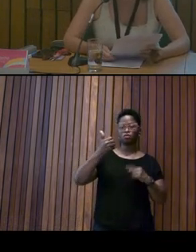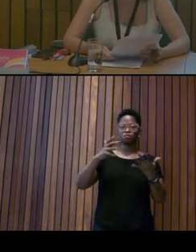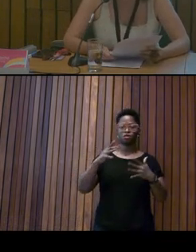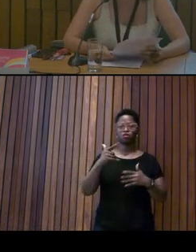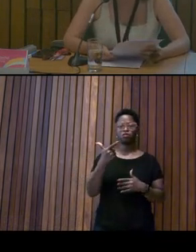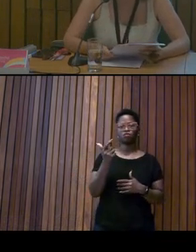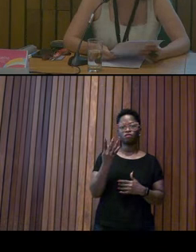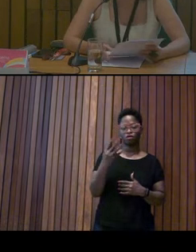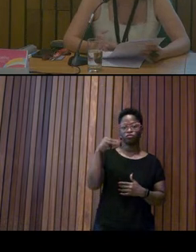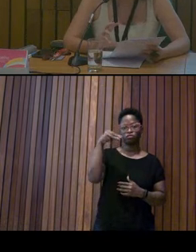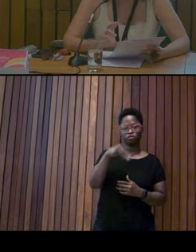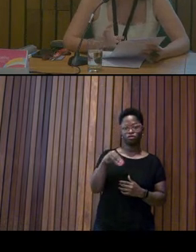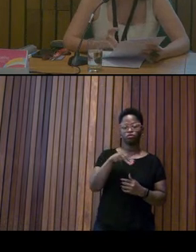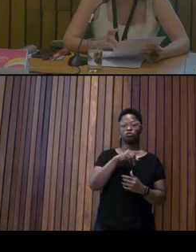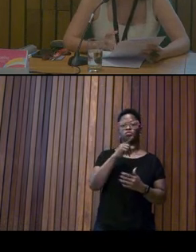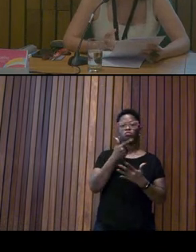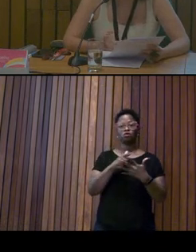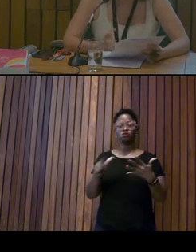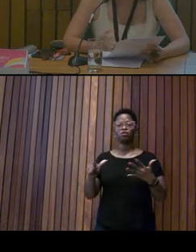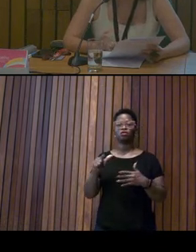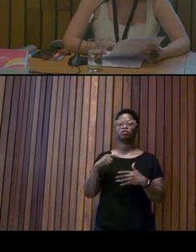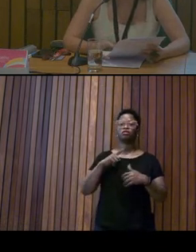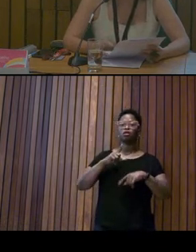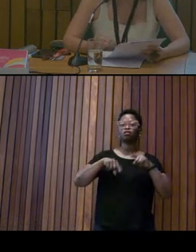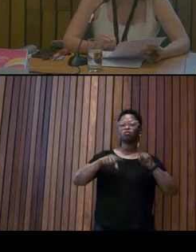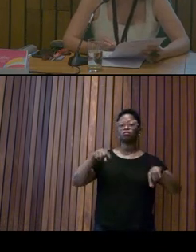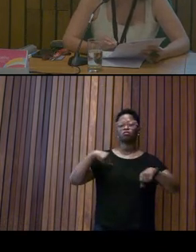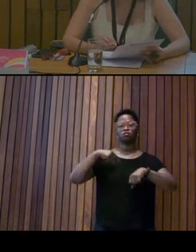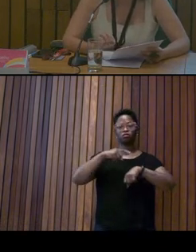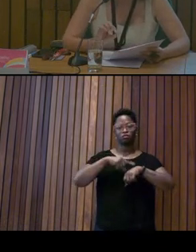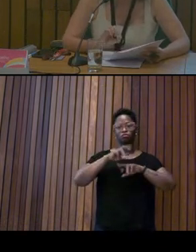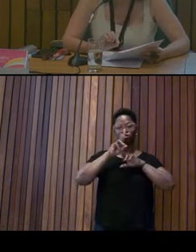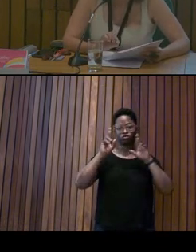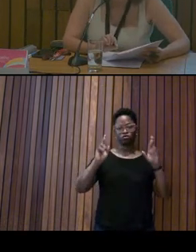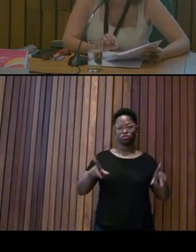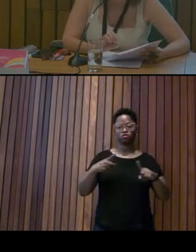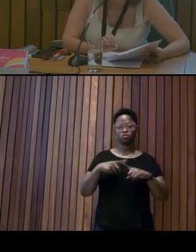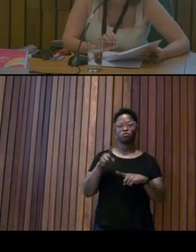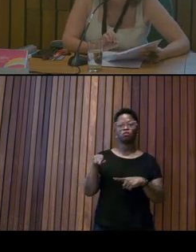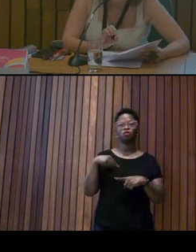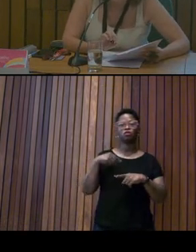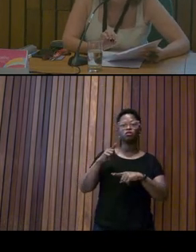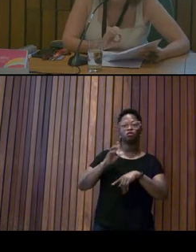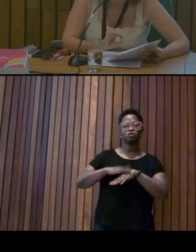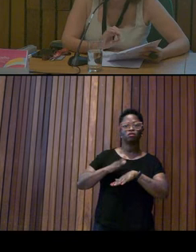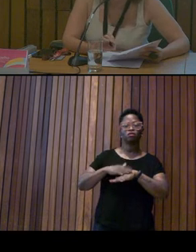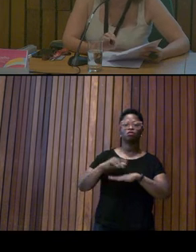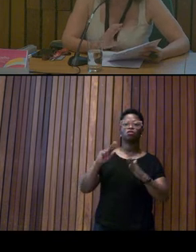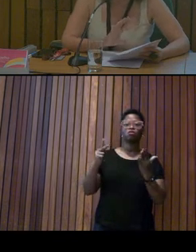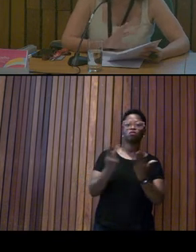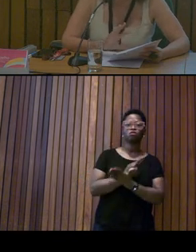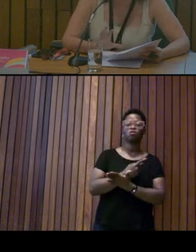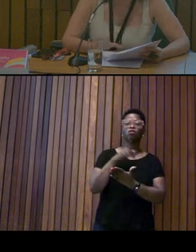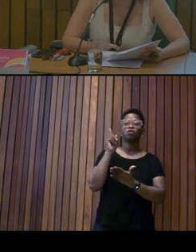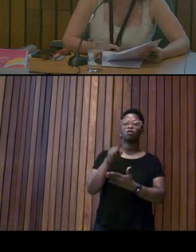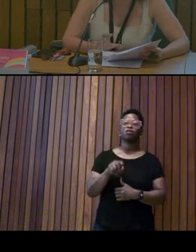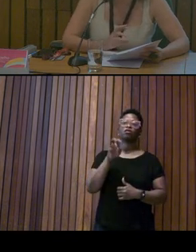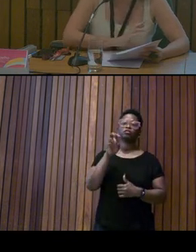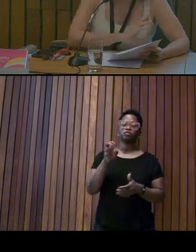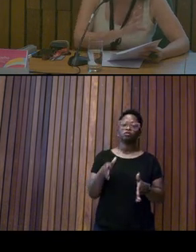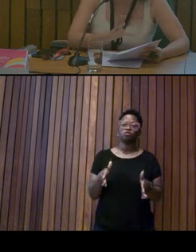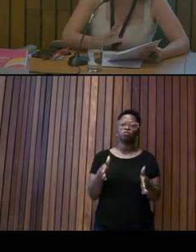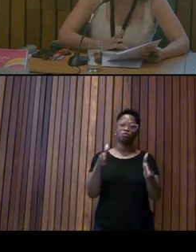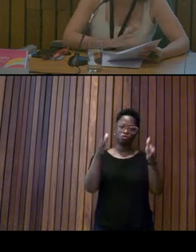24 minutos e os outros têm tempos variados, porque os afrescos eles foram realizados, executados em 5 edifícios,